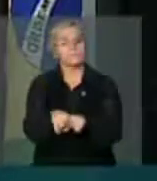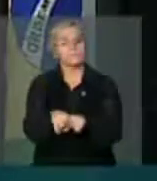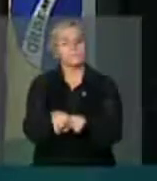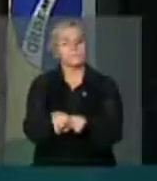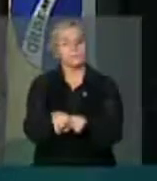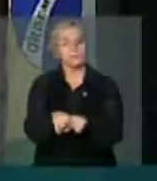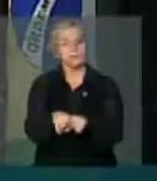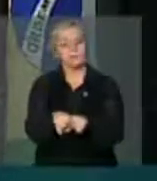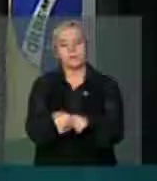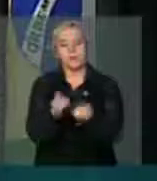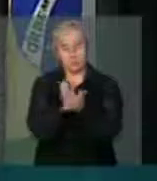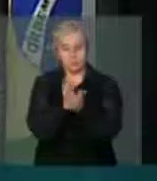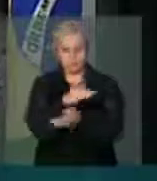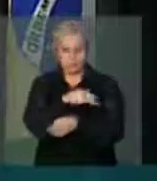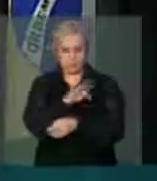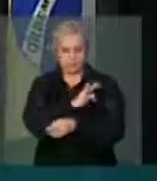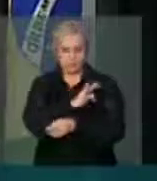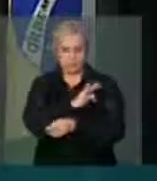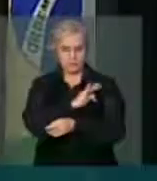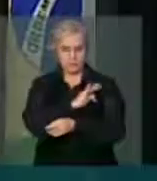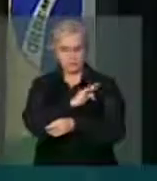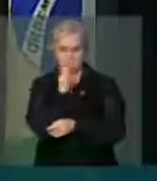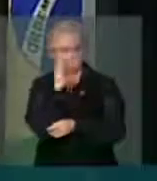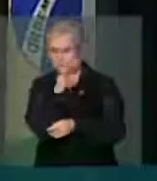debandada petista.